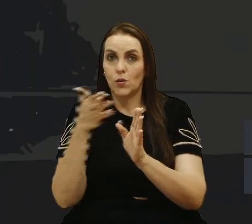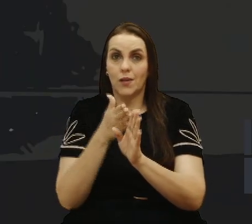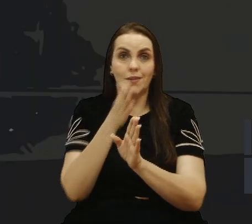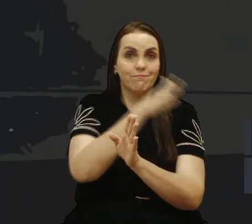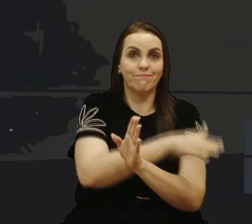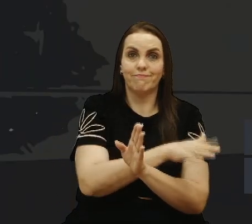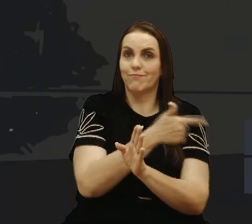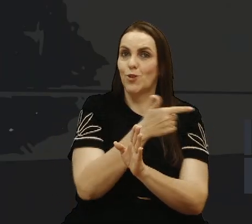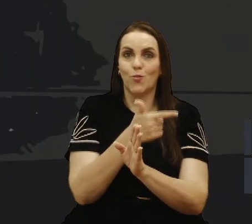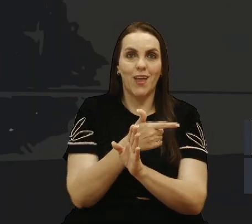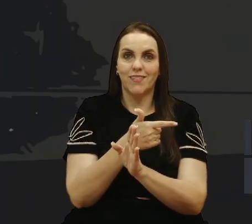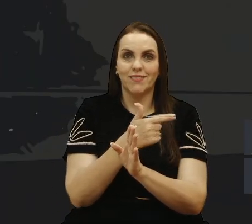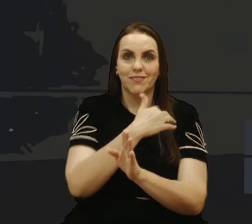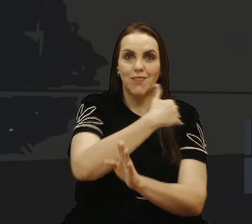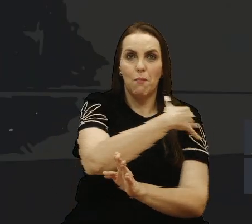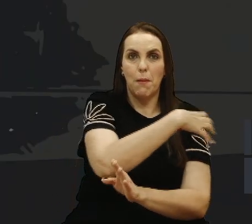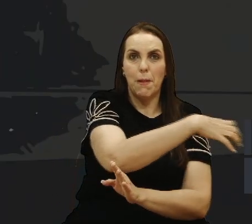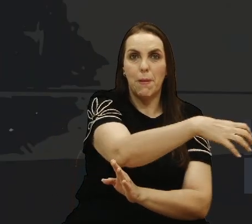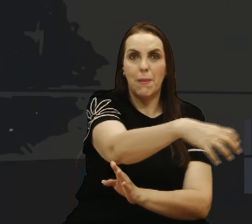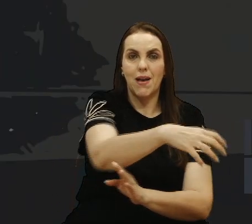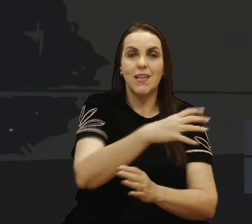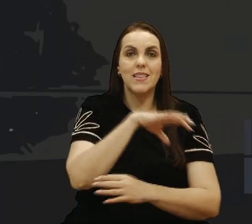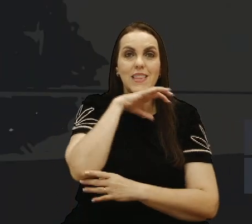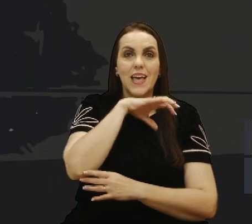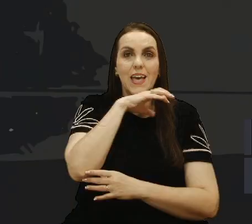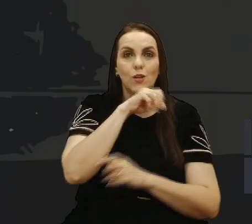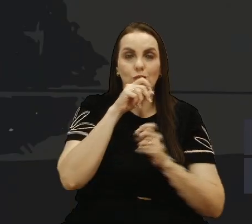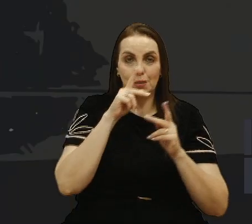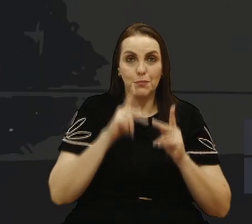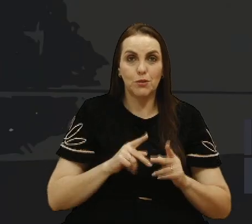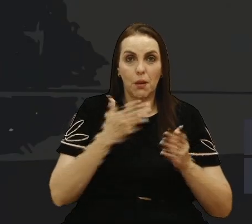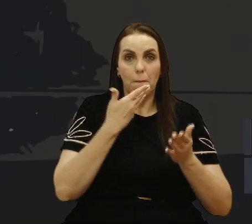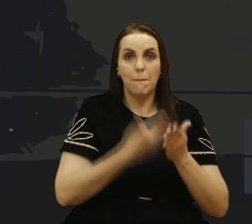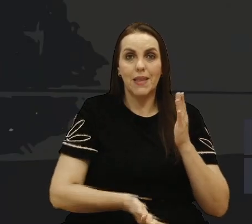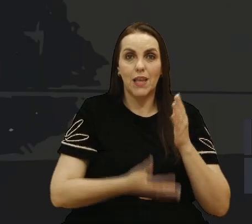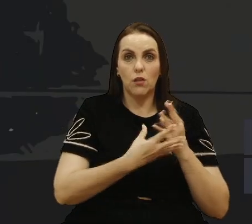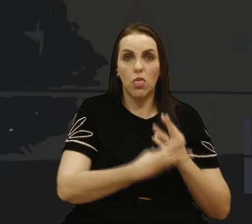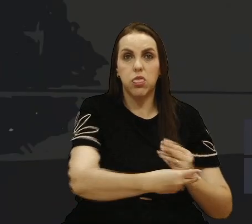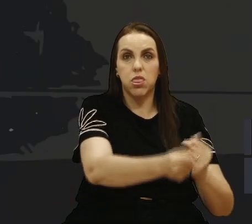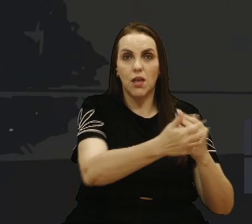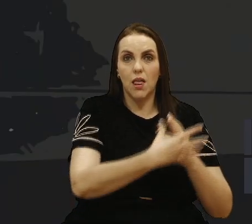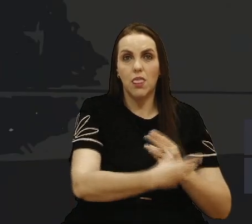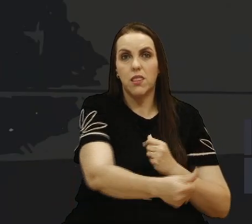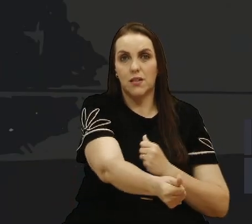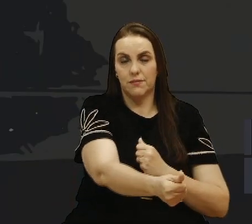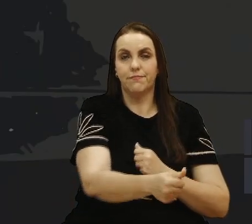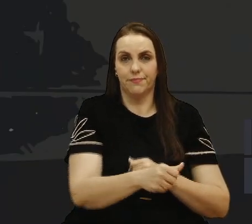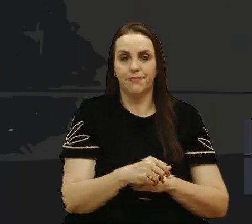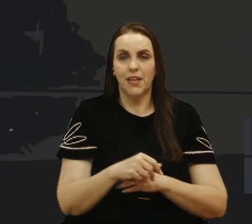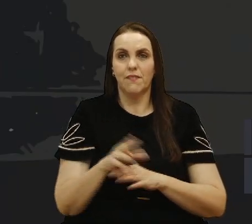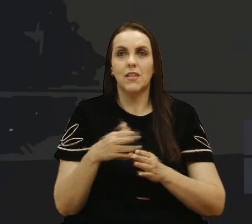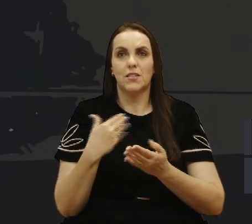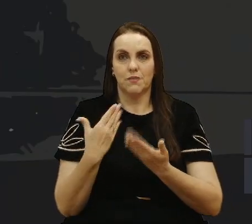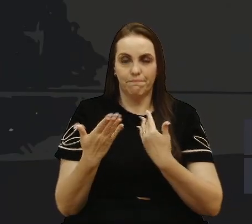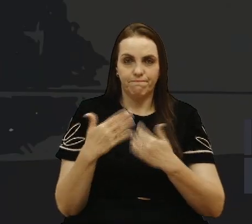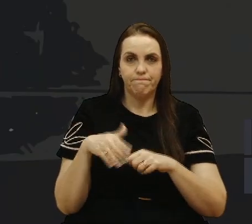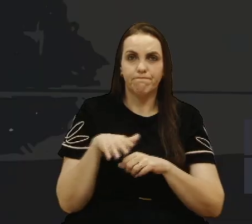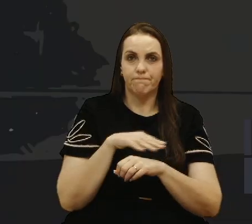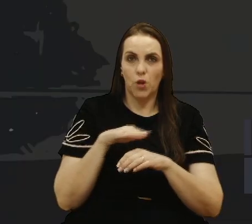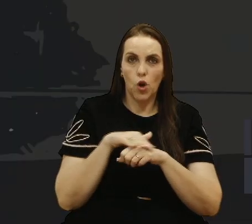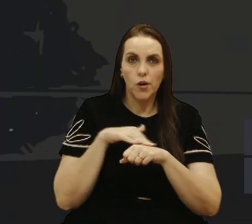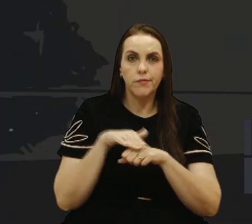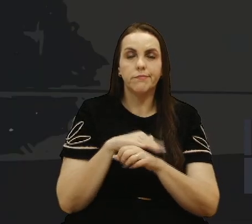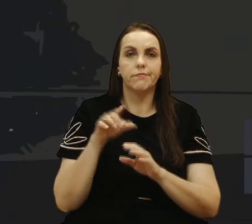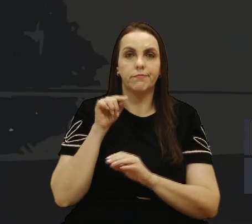essa contenção, então o terreno das pessoas estão indo embora. A gente fez uma construção junto ao João Ues do Samay para